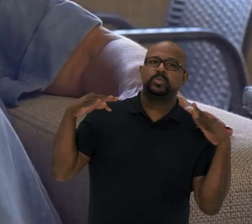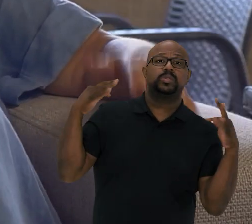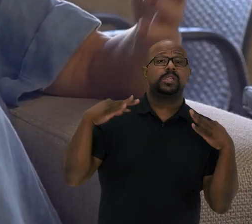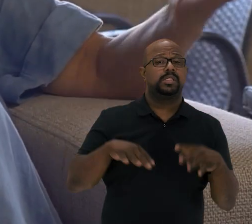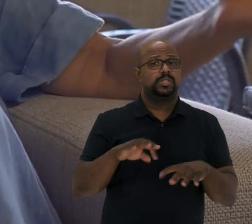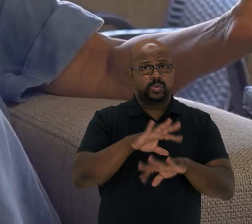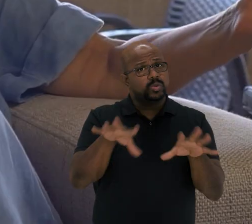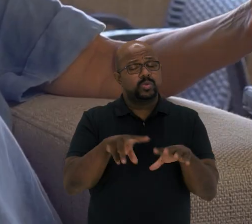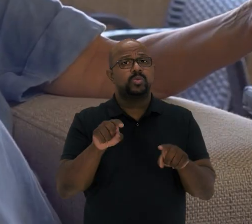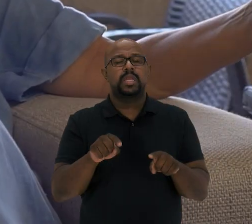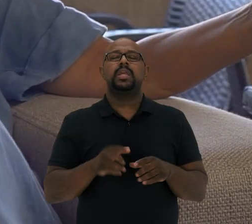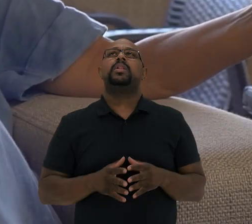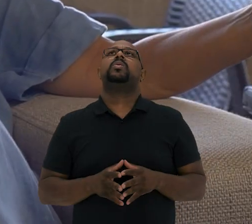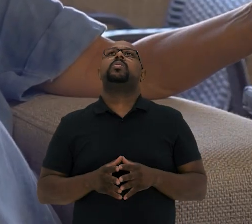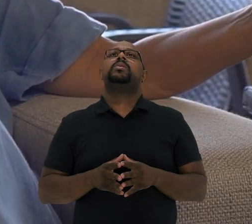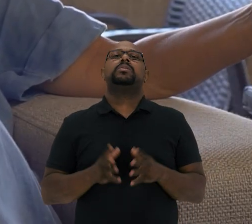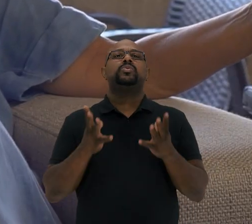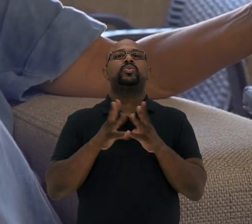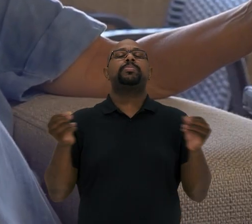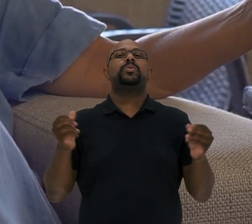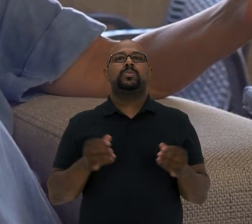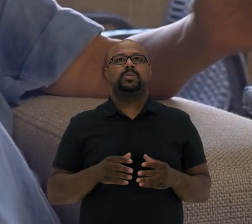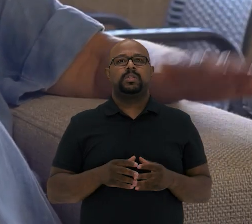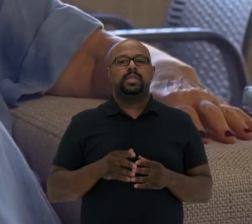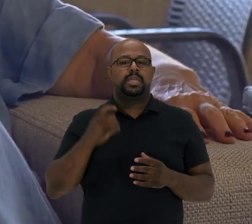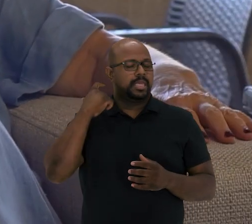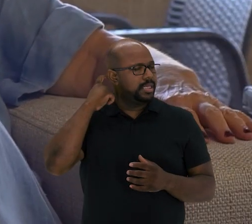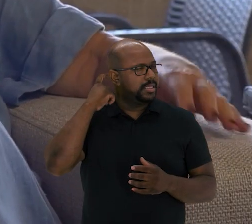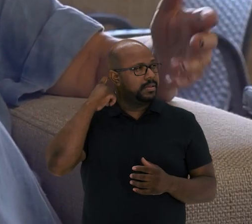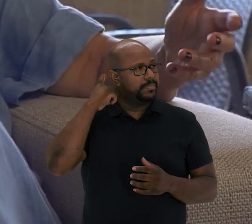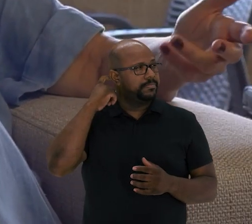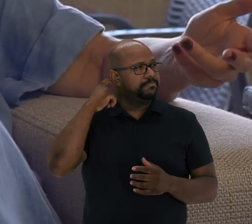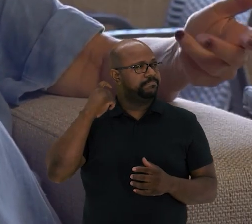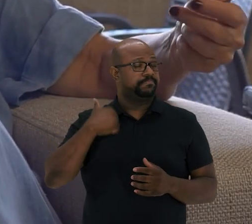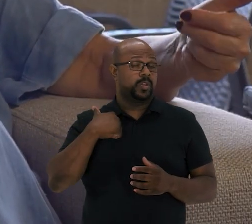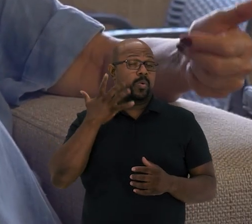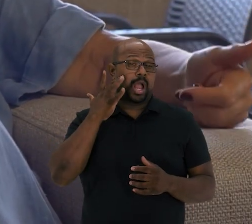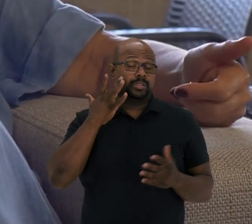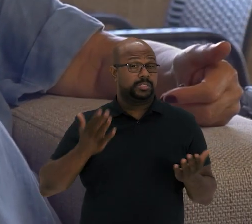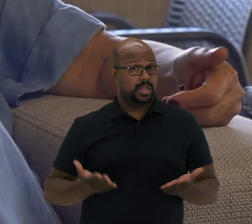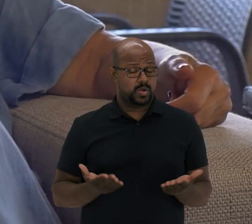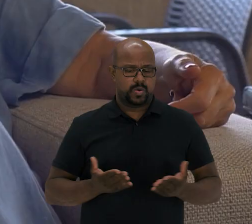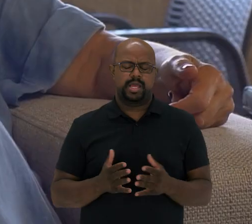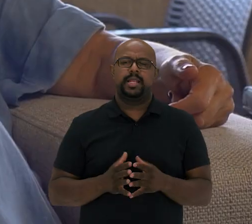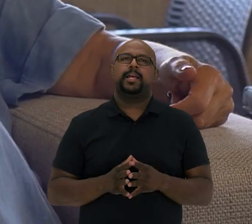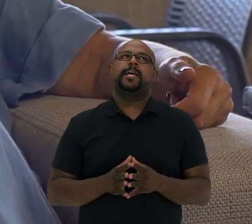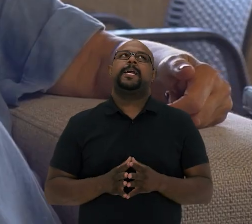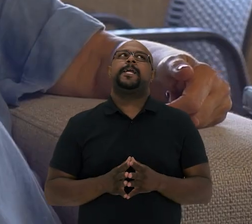E tudo aquilo sumiu, desapareceu. E eu acho que agora